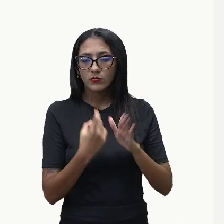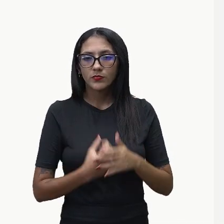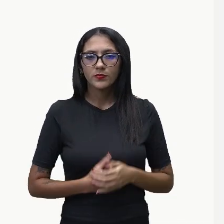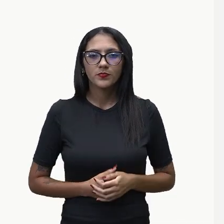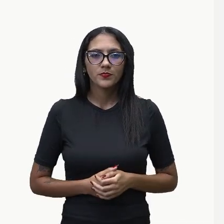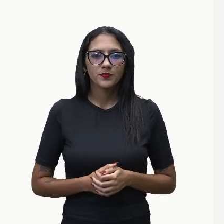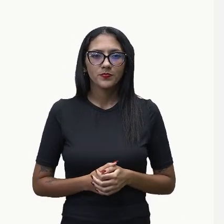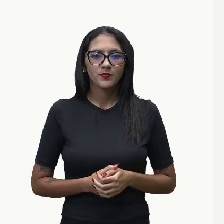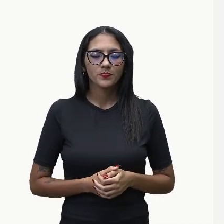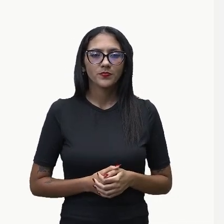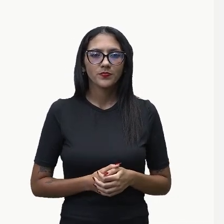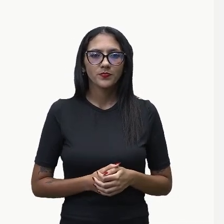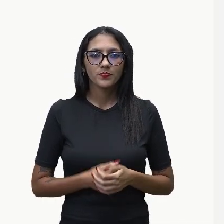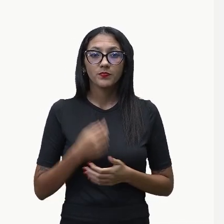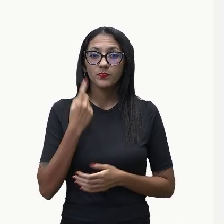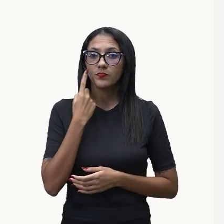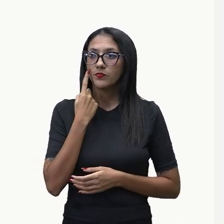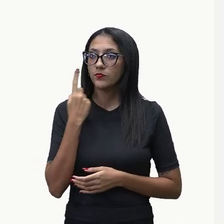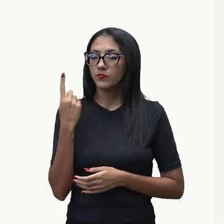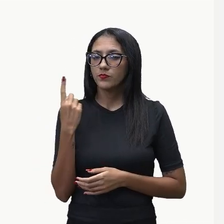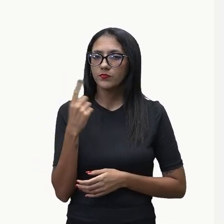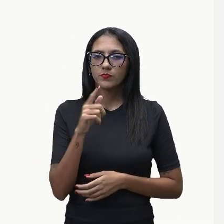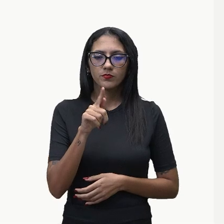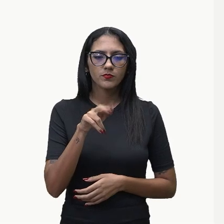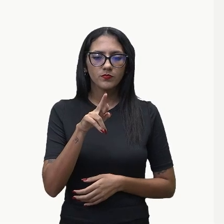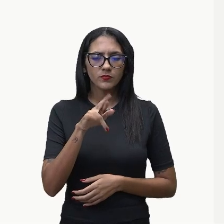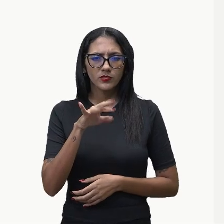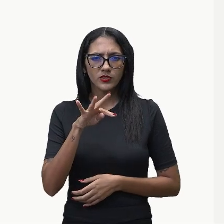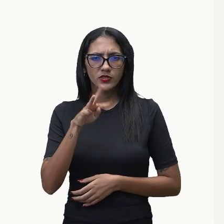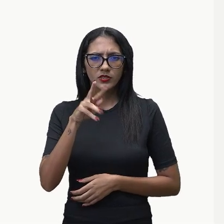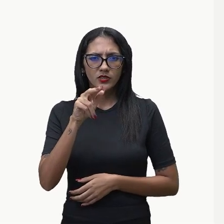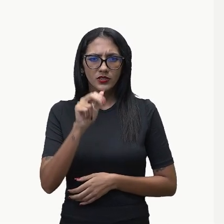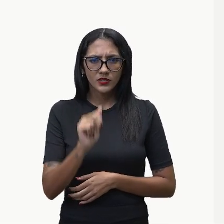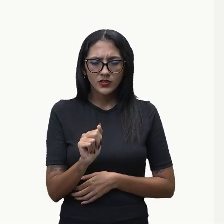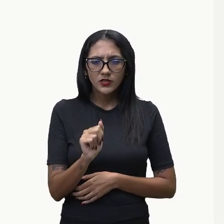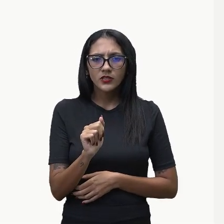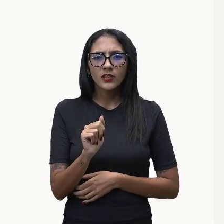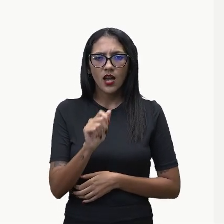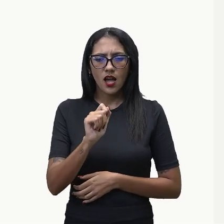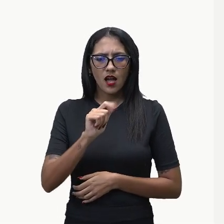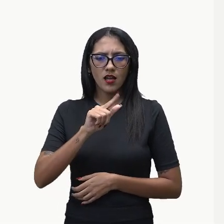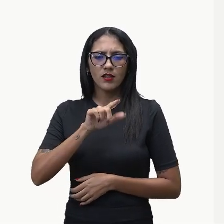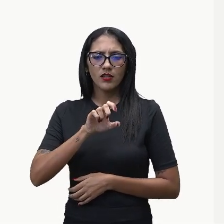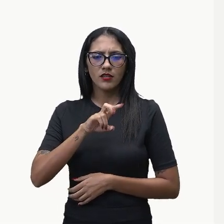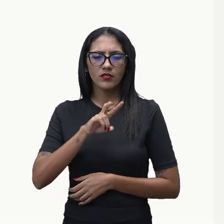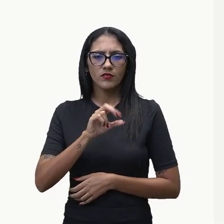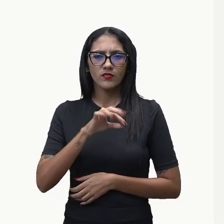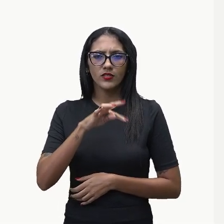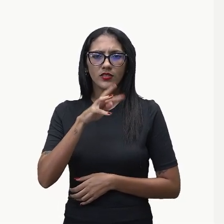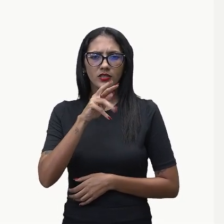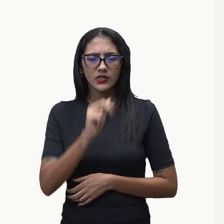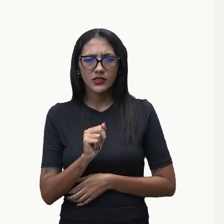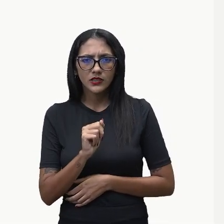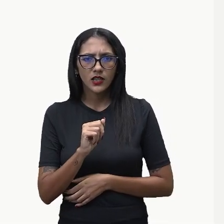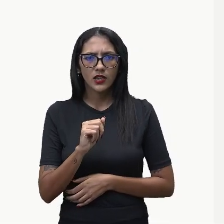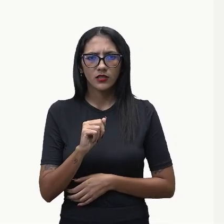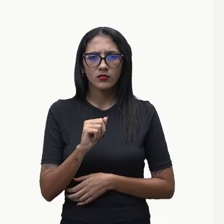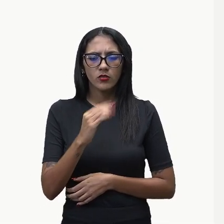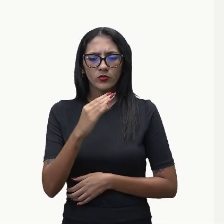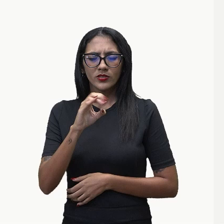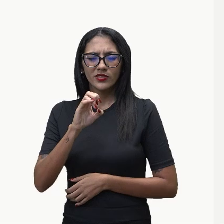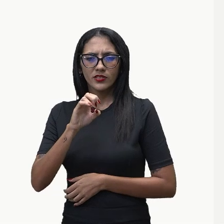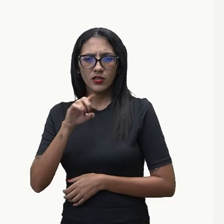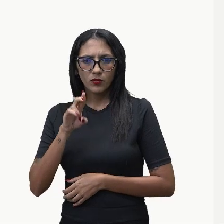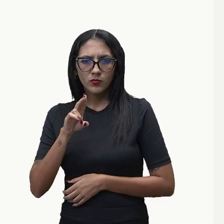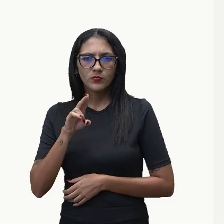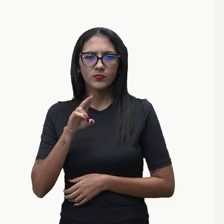aqui, a grita se alevanta, no caso, ao céu da gente. Observem